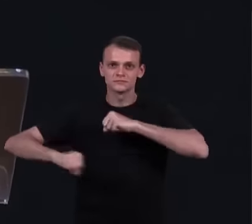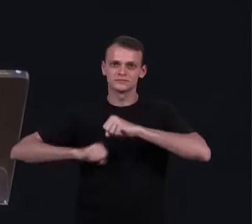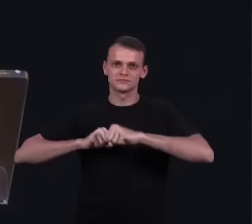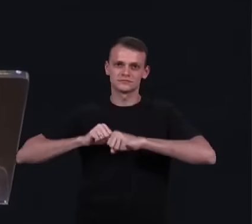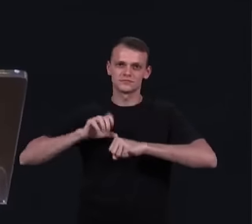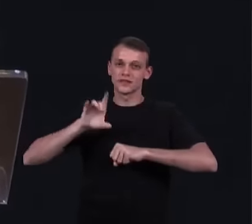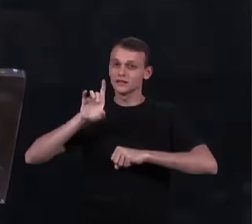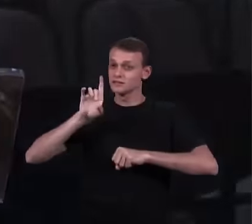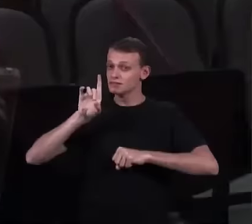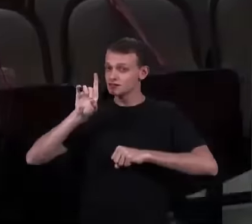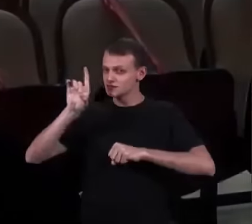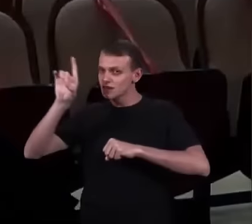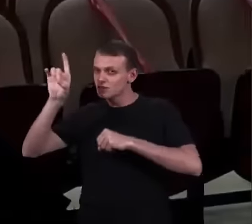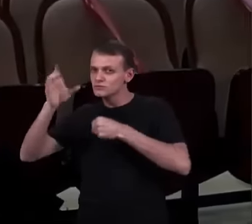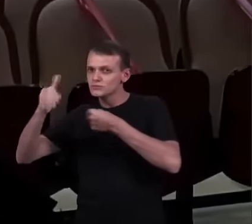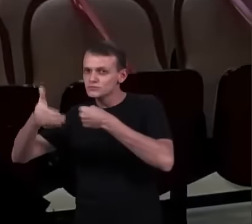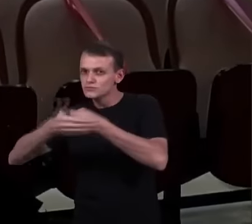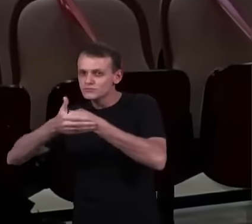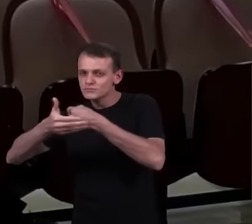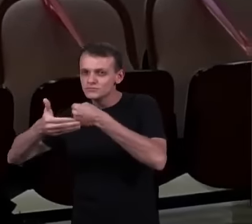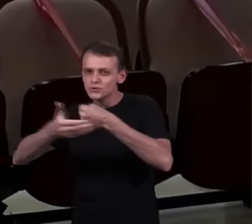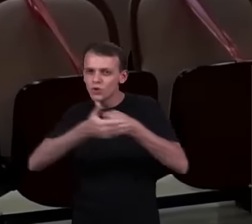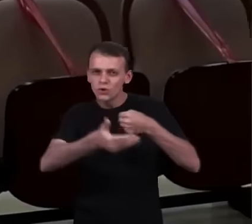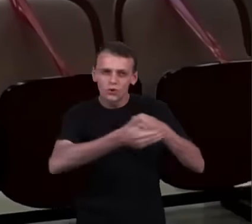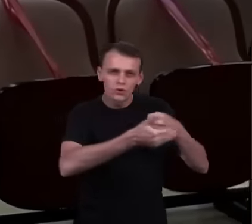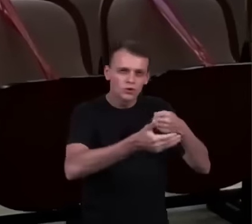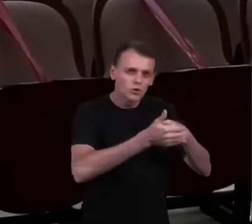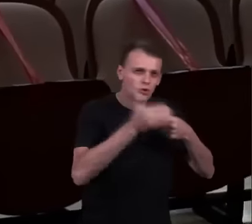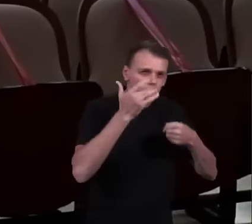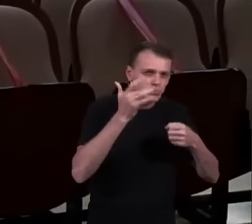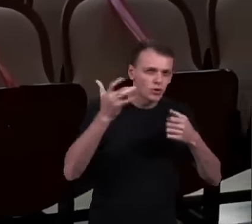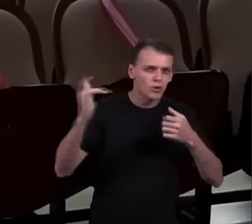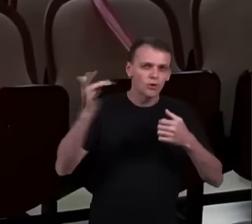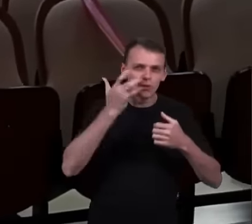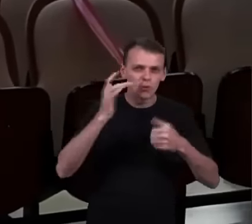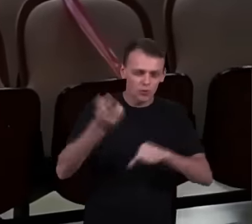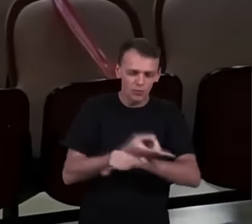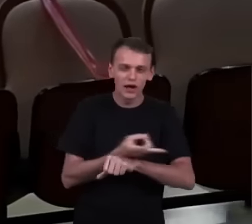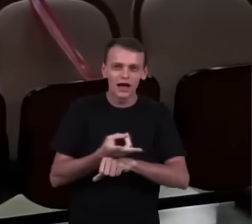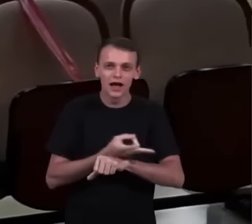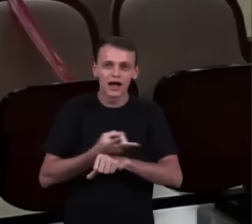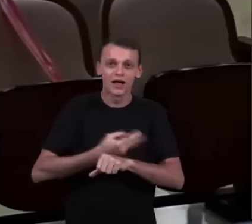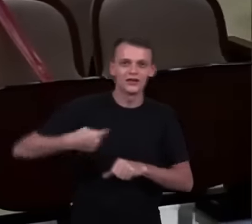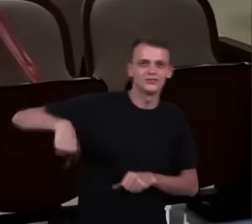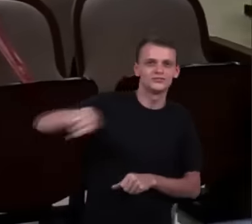Deus esconde tesouros preciosos para que possamos achá-los.